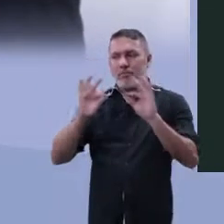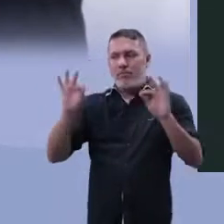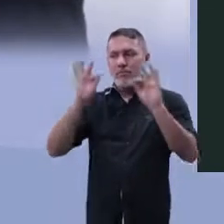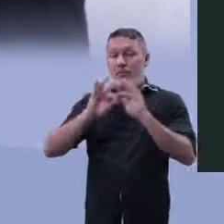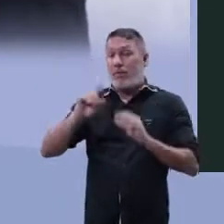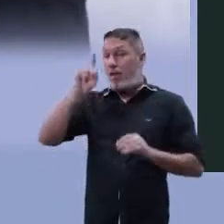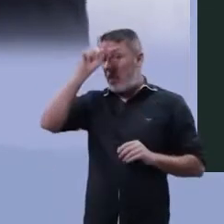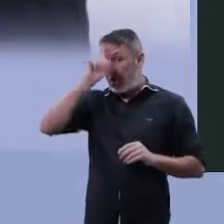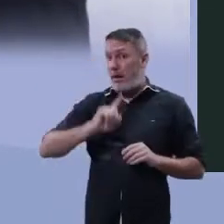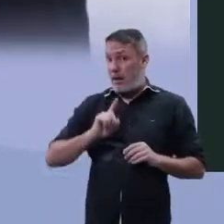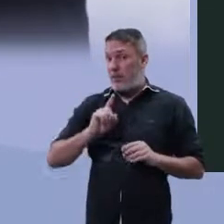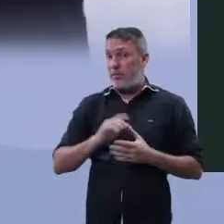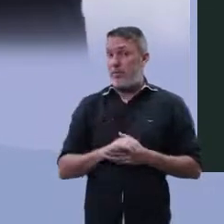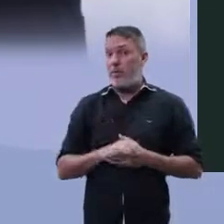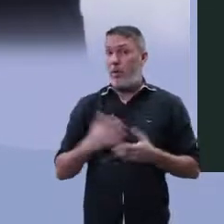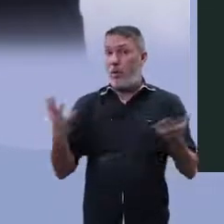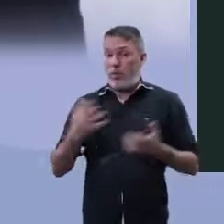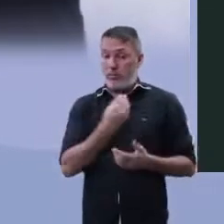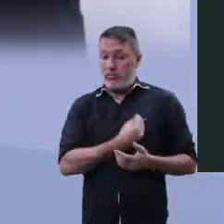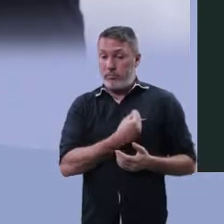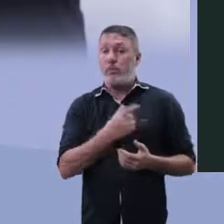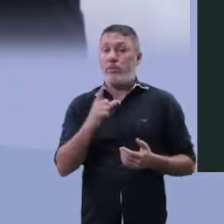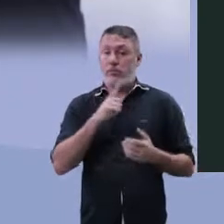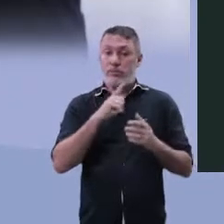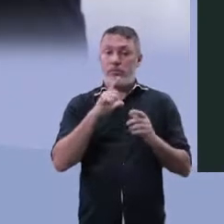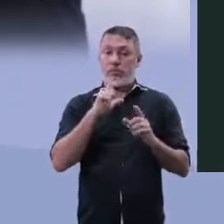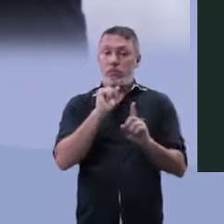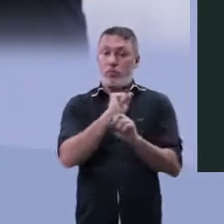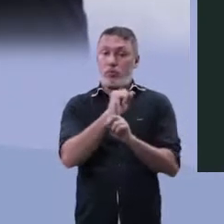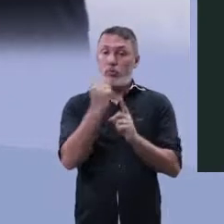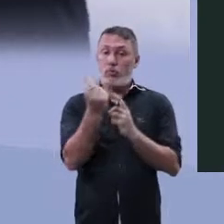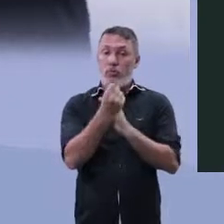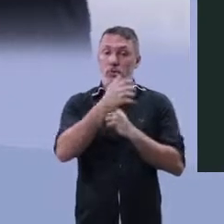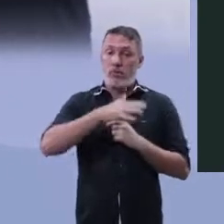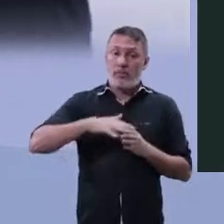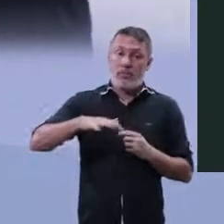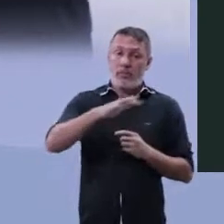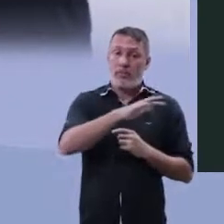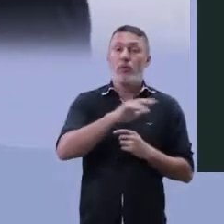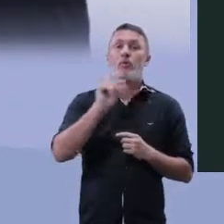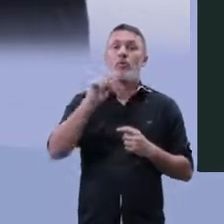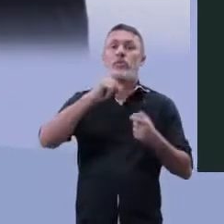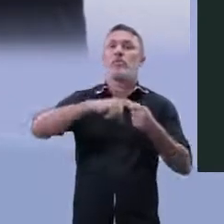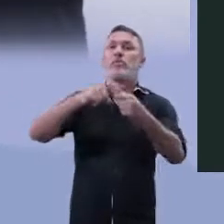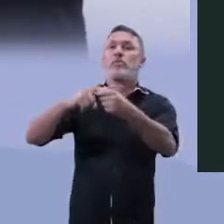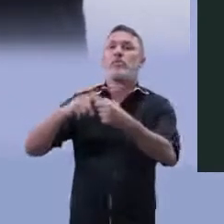nas partes em destaque, né? Ou seja, a existência de uma sociedade em rede, e olha que eu